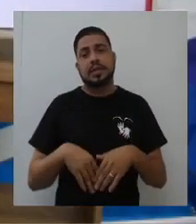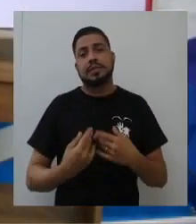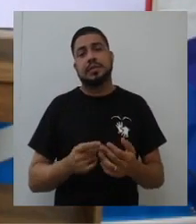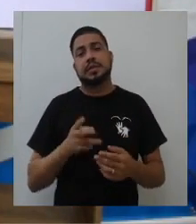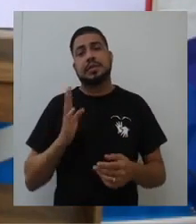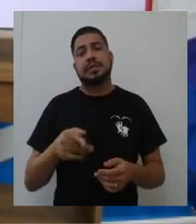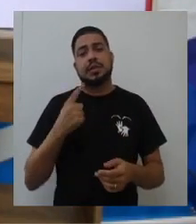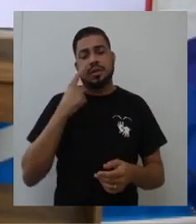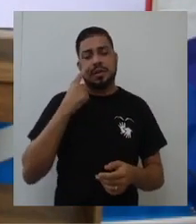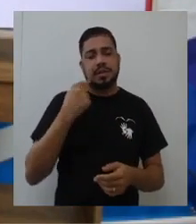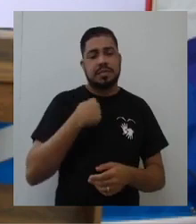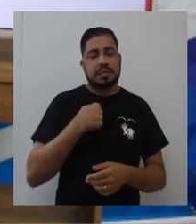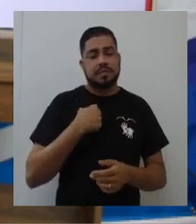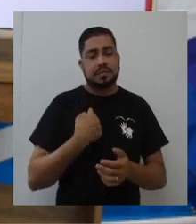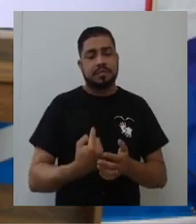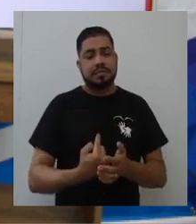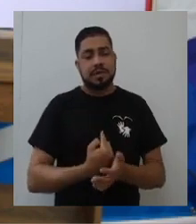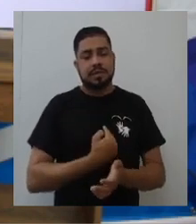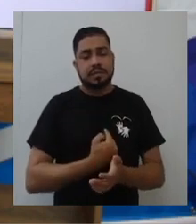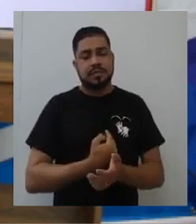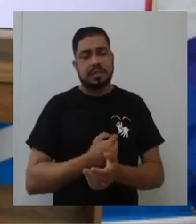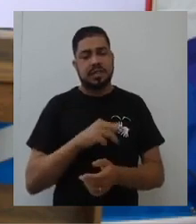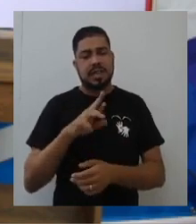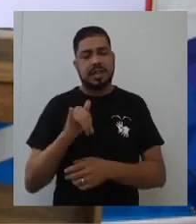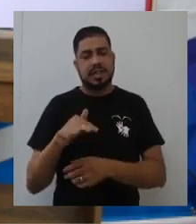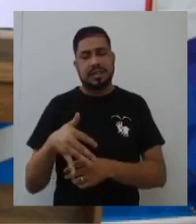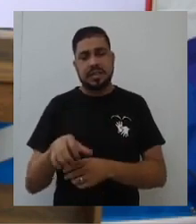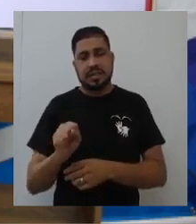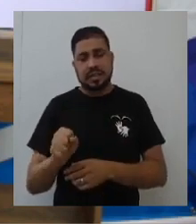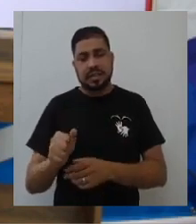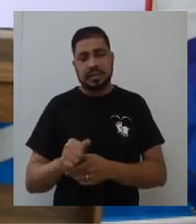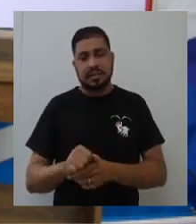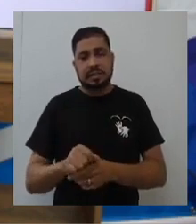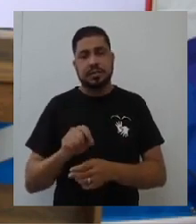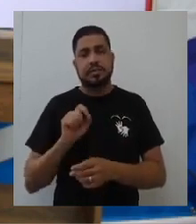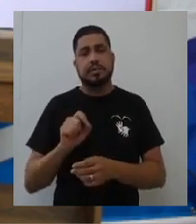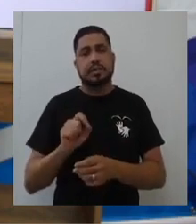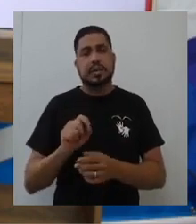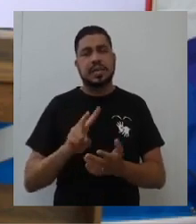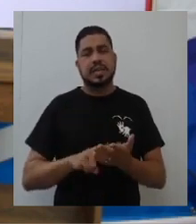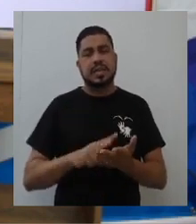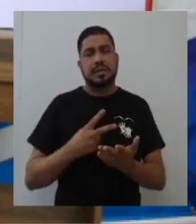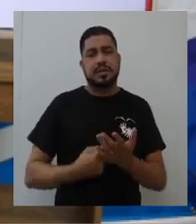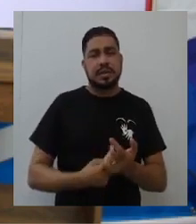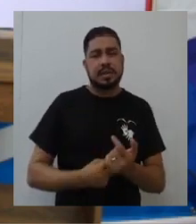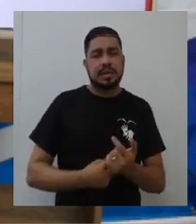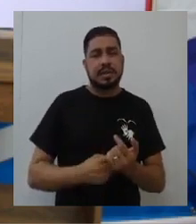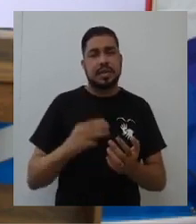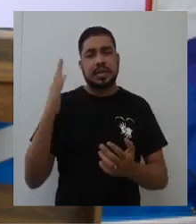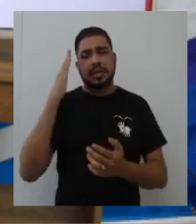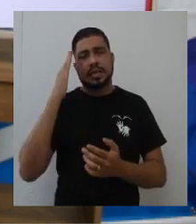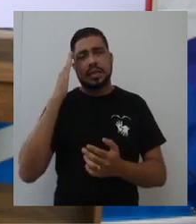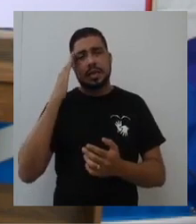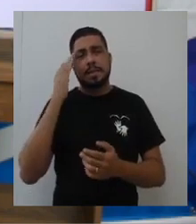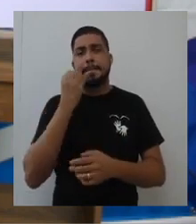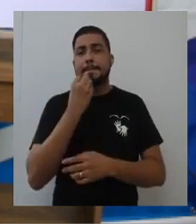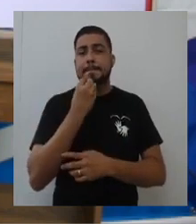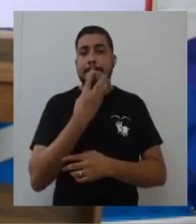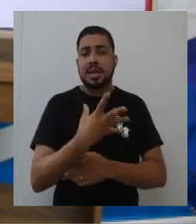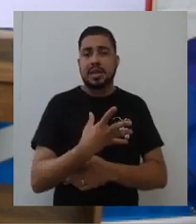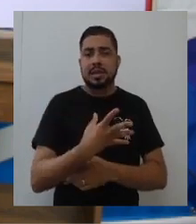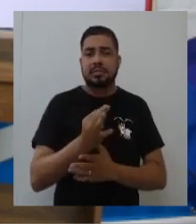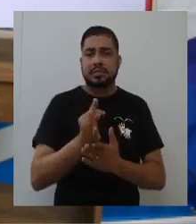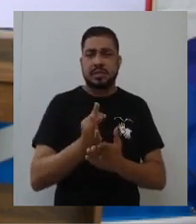você já olha para mim e se pergunta, Raíssa, o que é interpretar e compreender bem